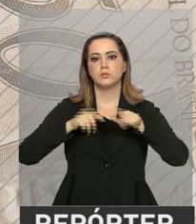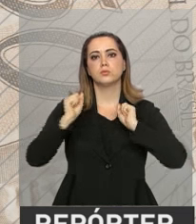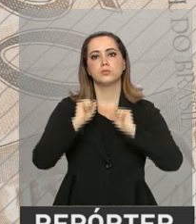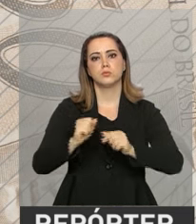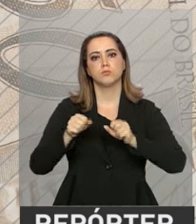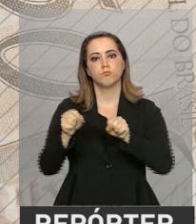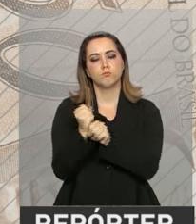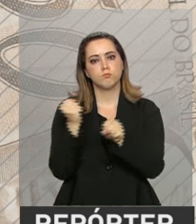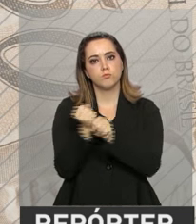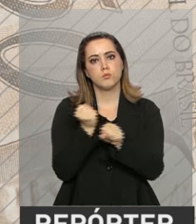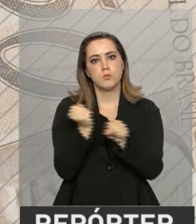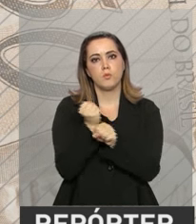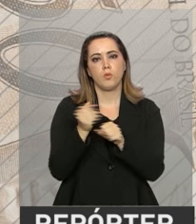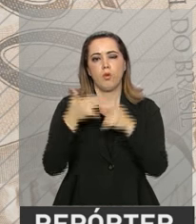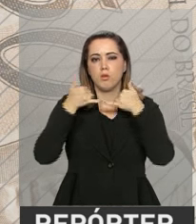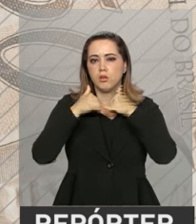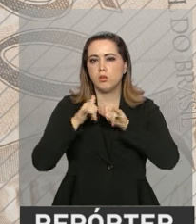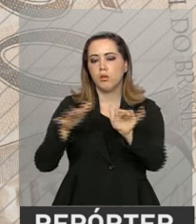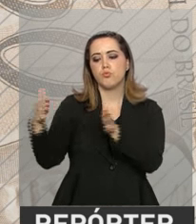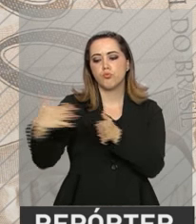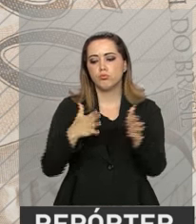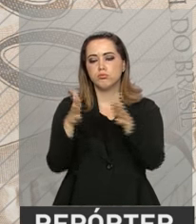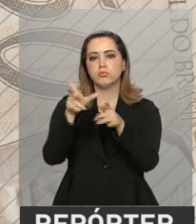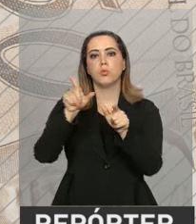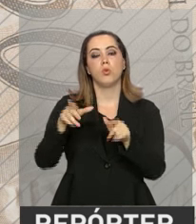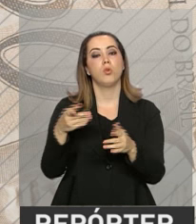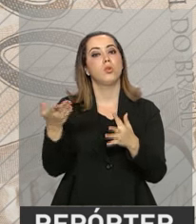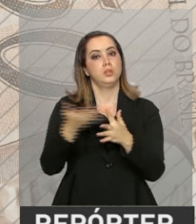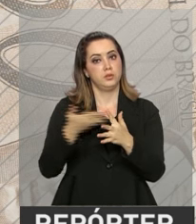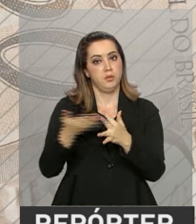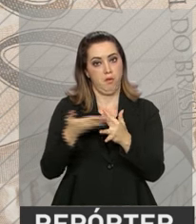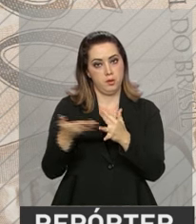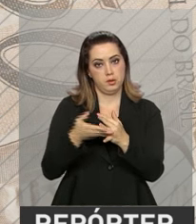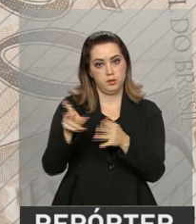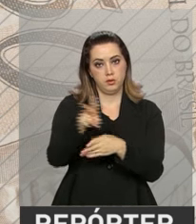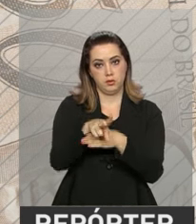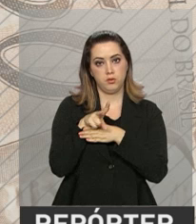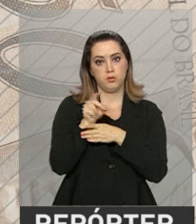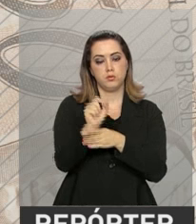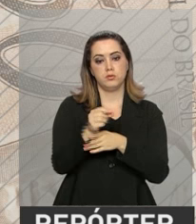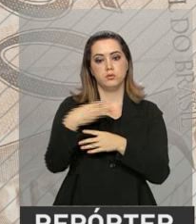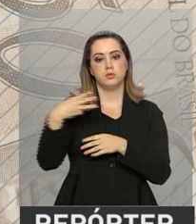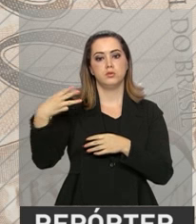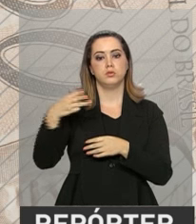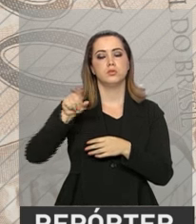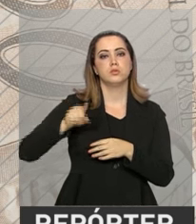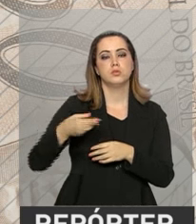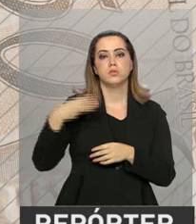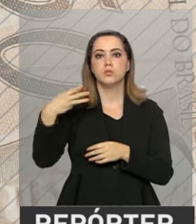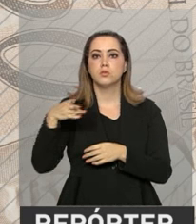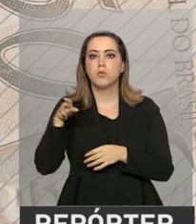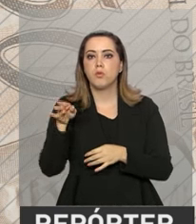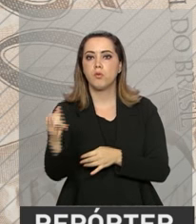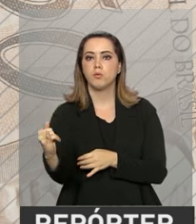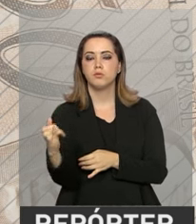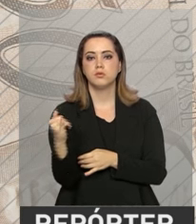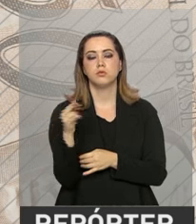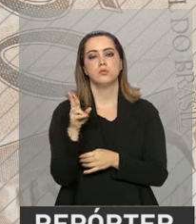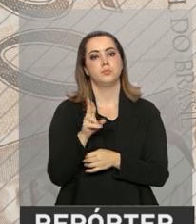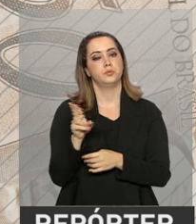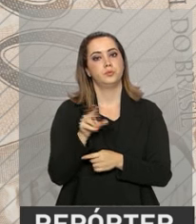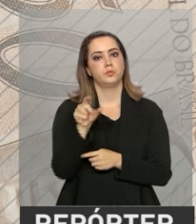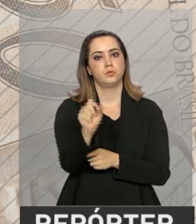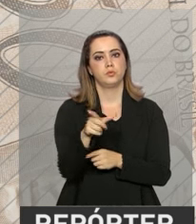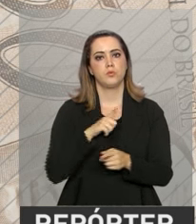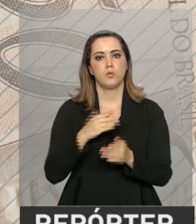mobilidade urbana e energia, por exemplo, contrataram R bilhões300 milhõesais no primeiro semestre e alcançaram um saldo de